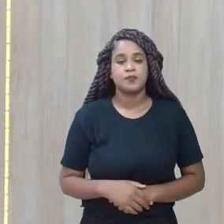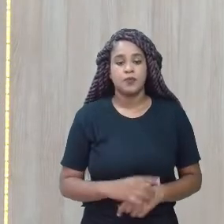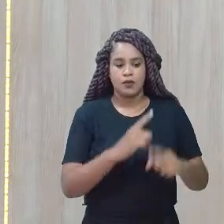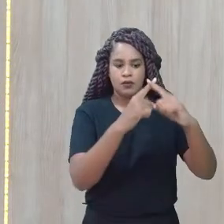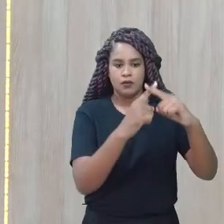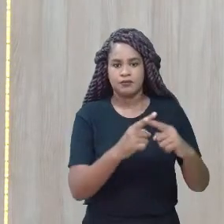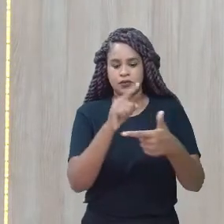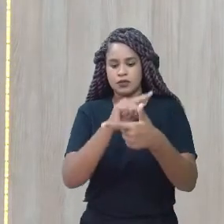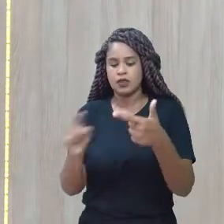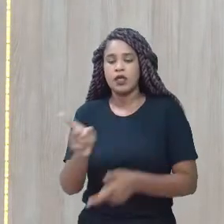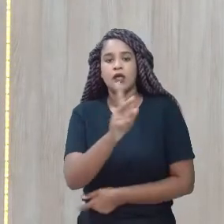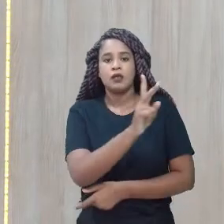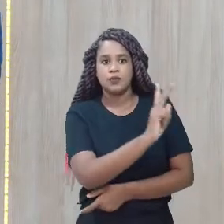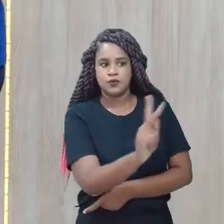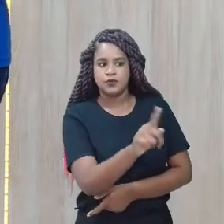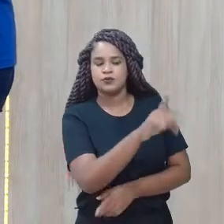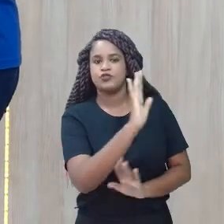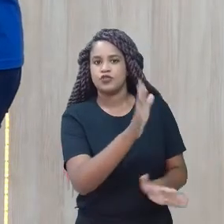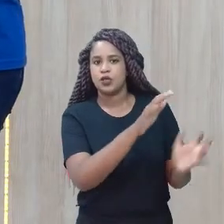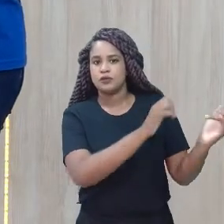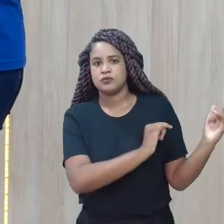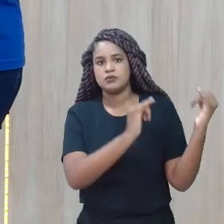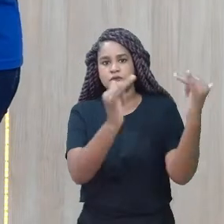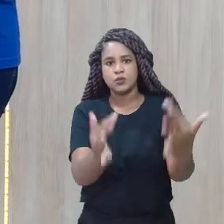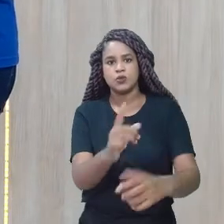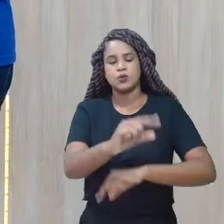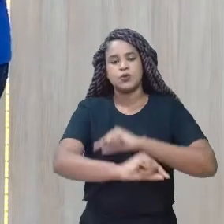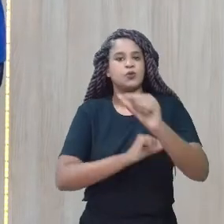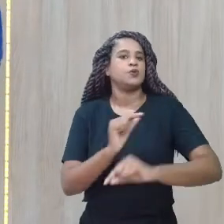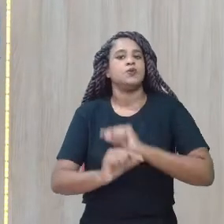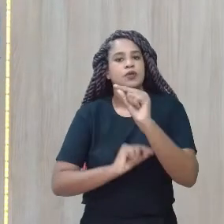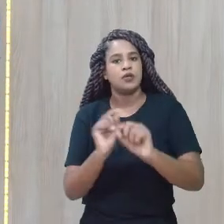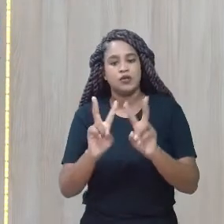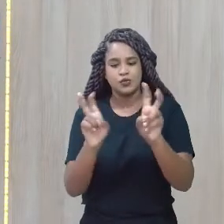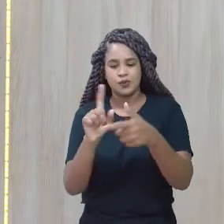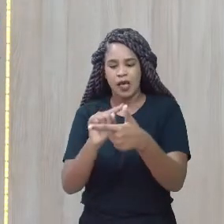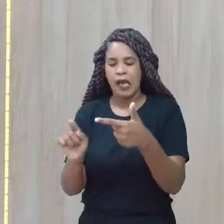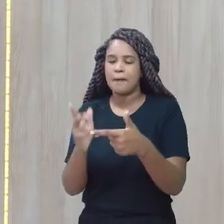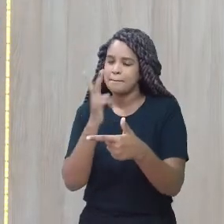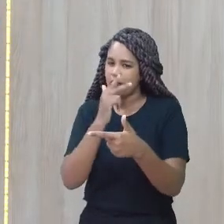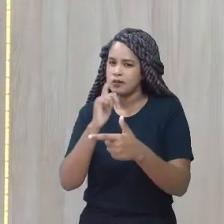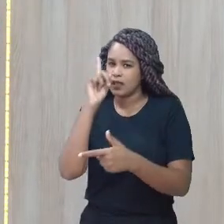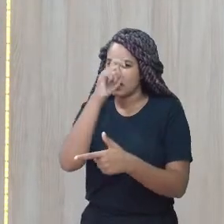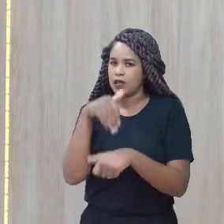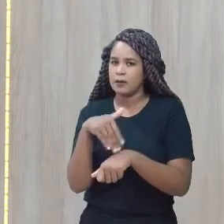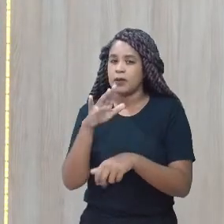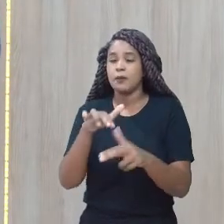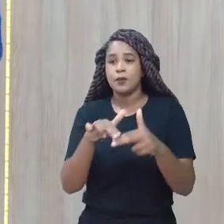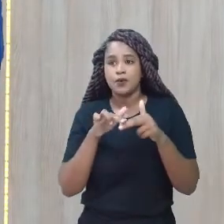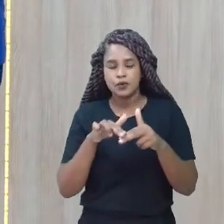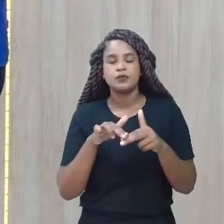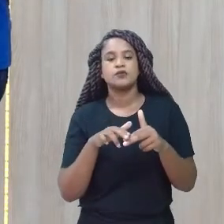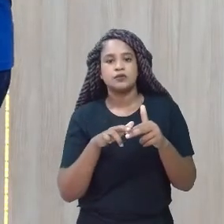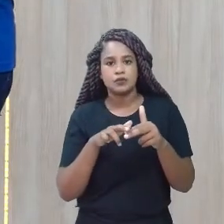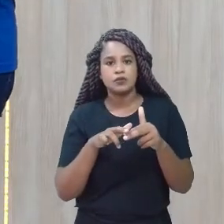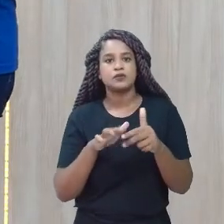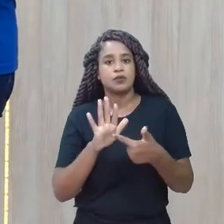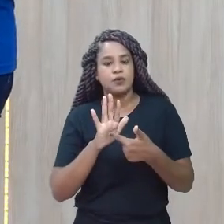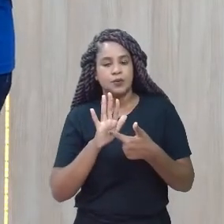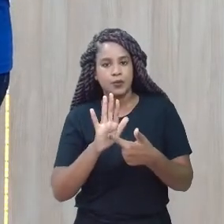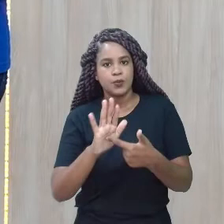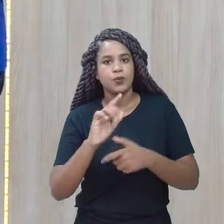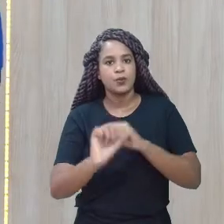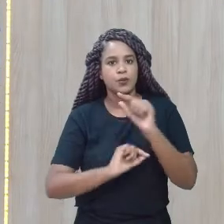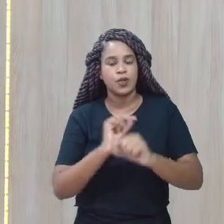divisores. Como o Tiago falou, a ideia dos divisores normalmente é um pouquinho mais complicada e por isso a gente trouxe, depois desse momento do